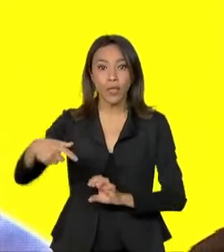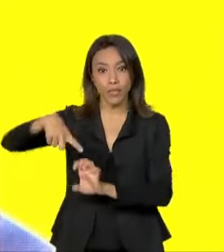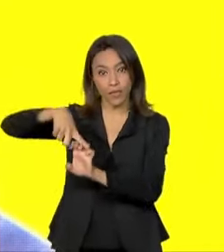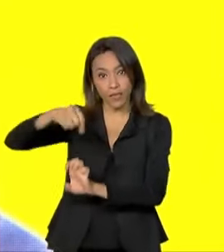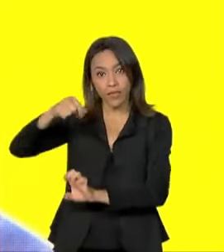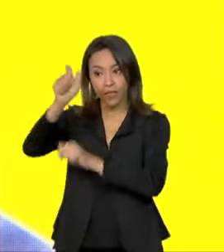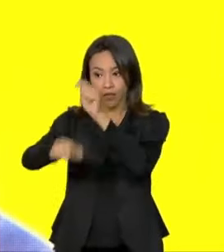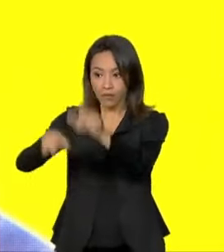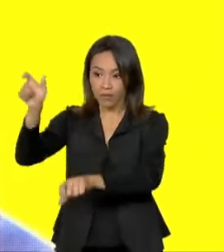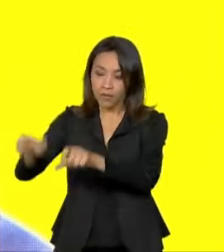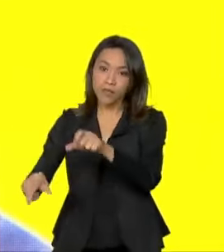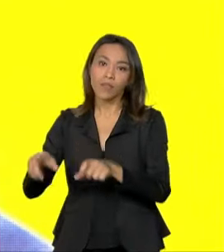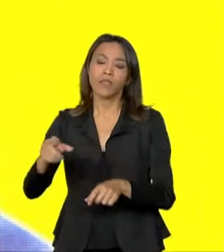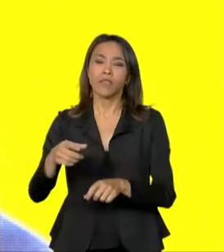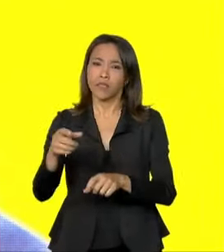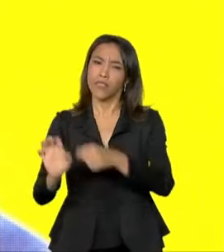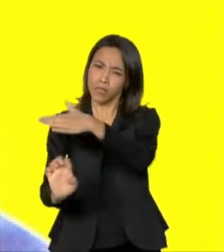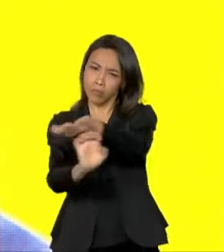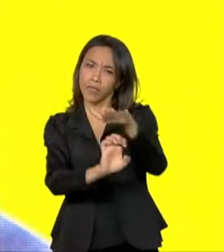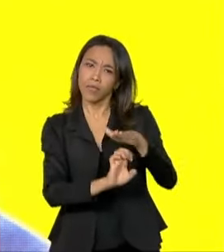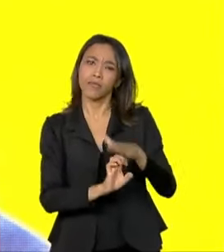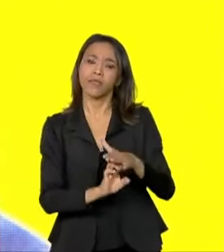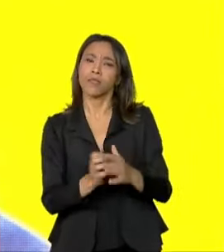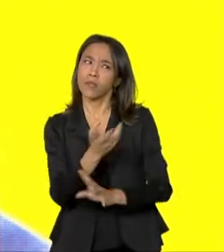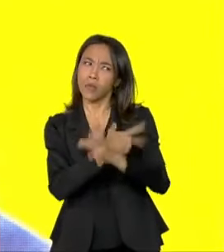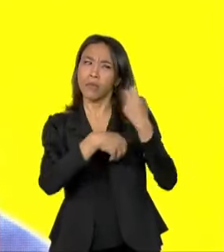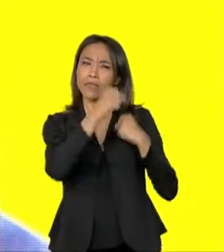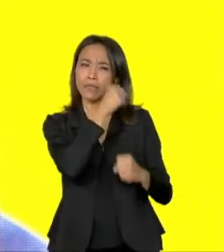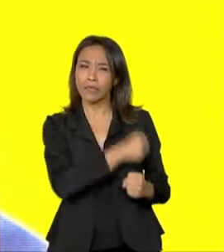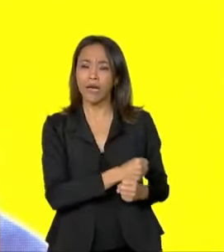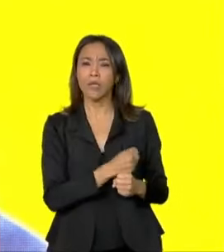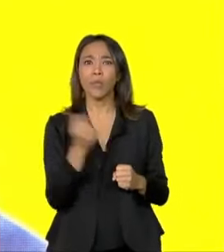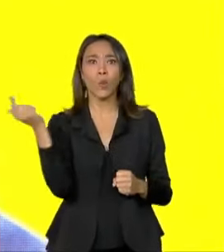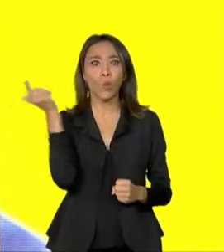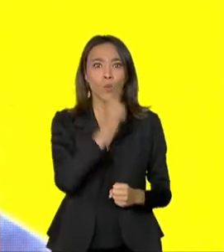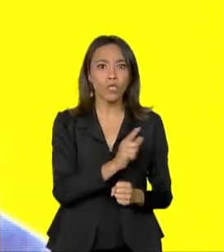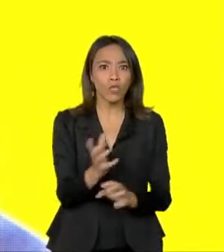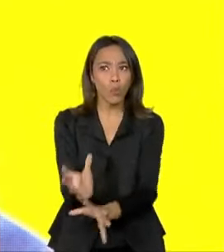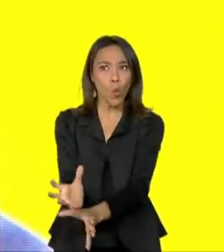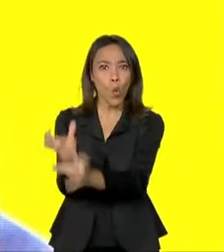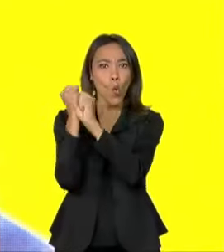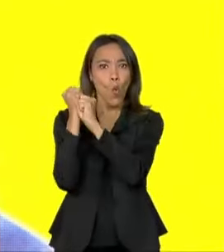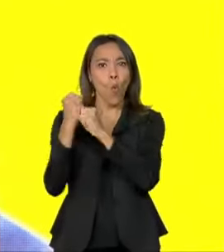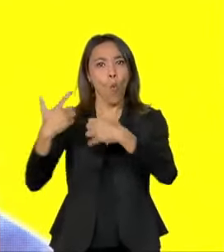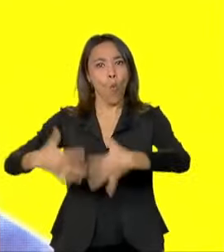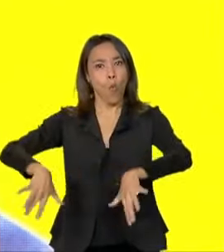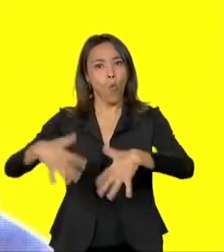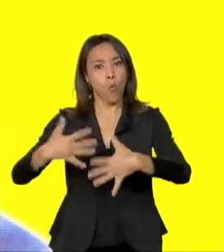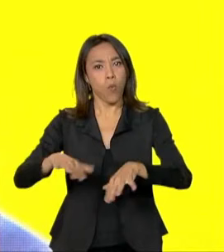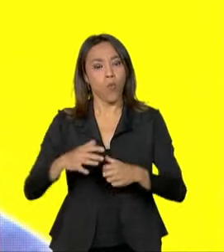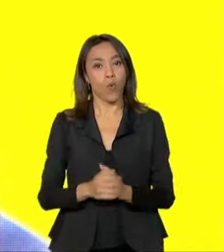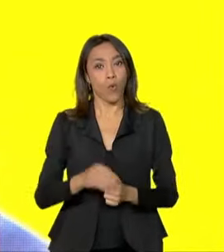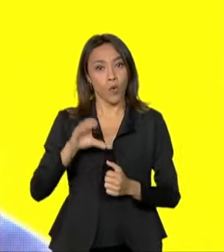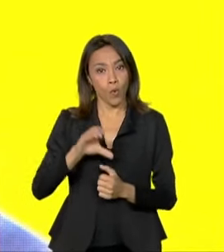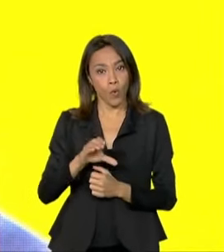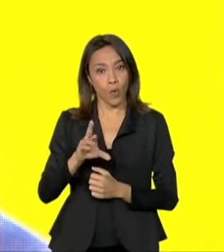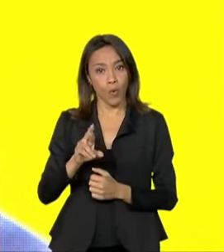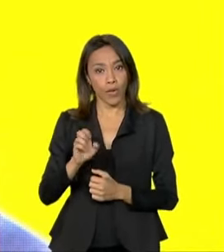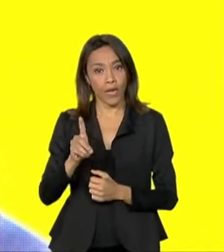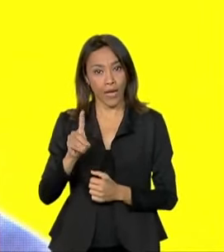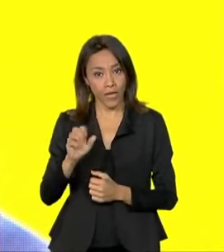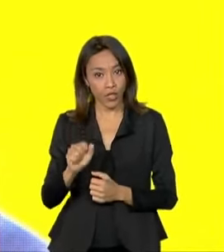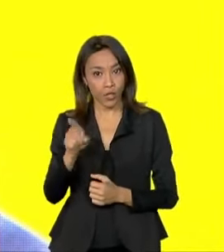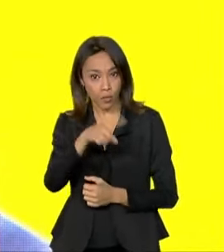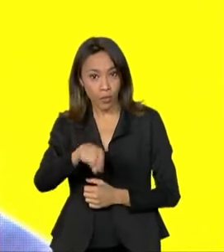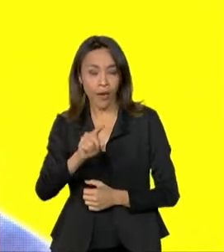ano passado, nós crescemos na concessão de crédito em volume e em abrangência. A nossa carteira de crédito para micro e pequenas